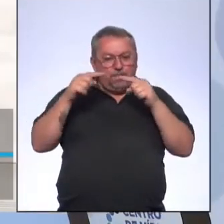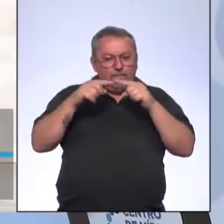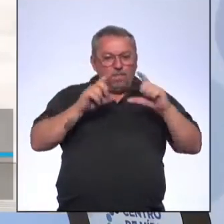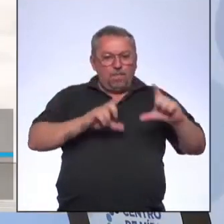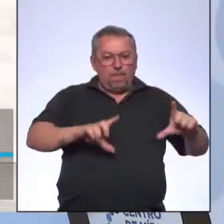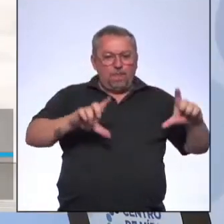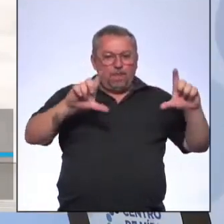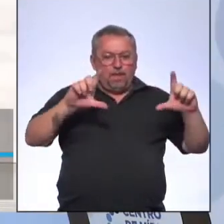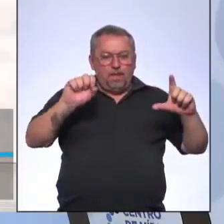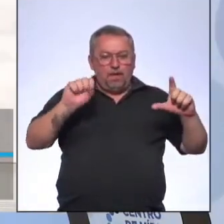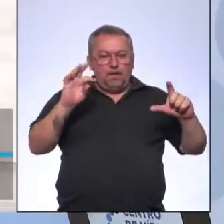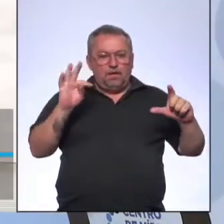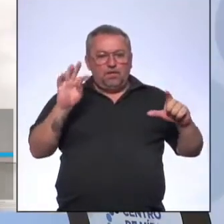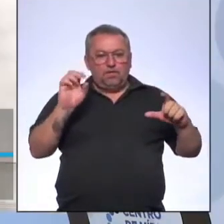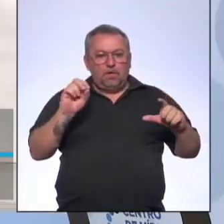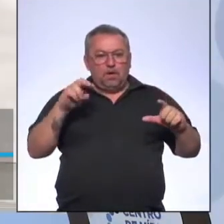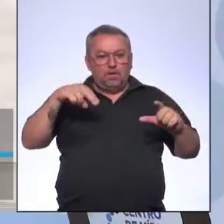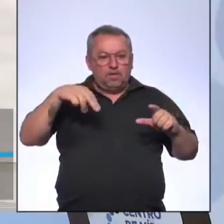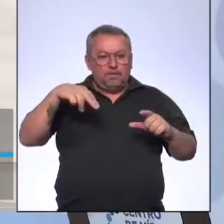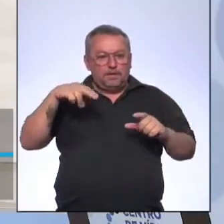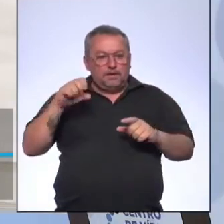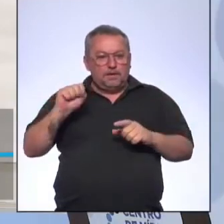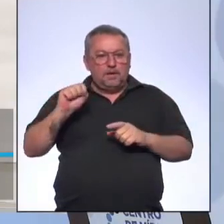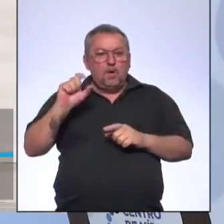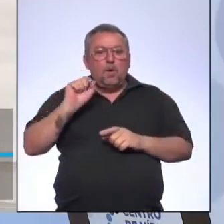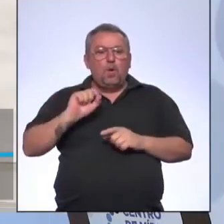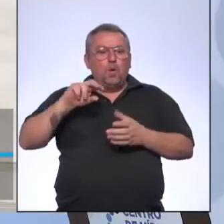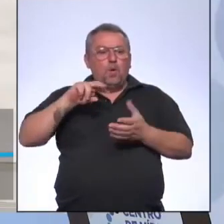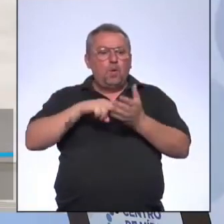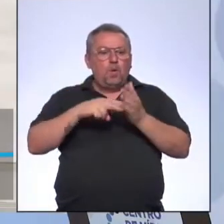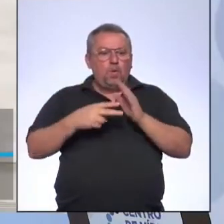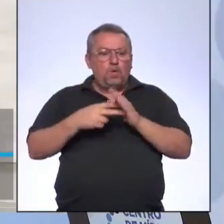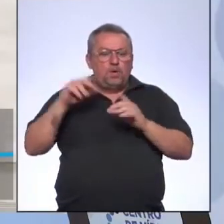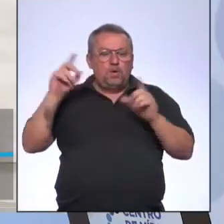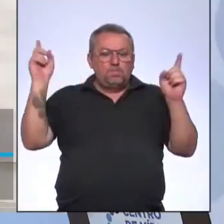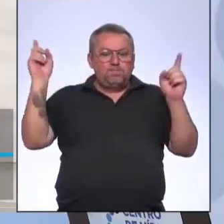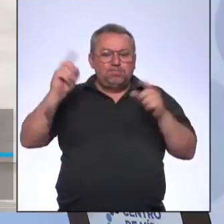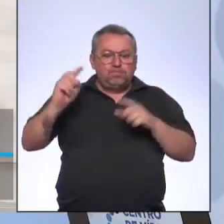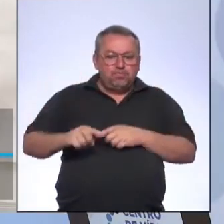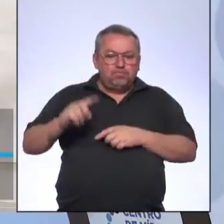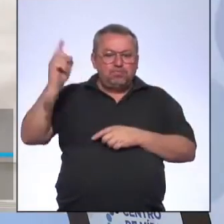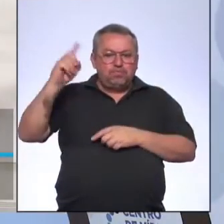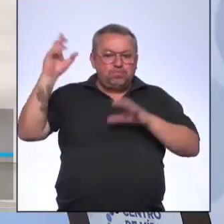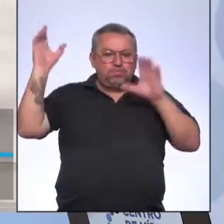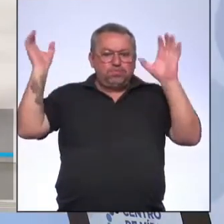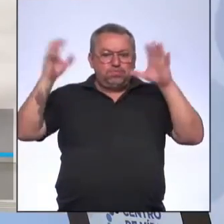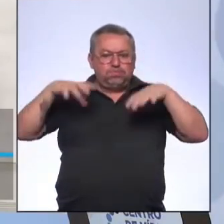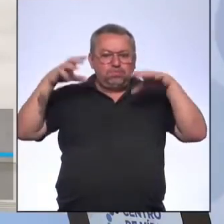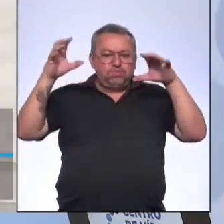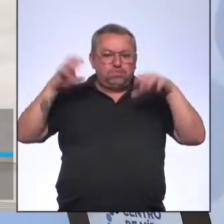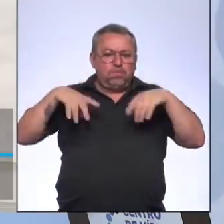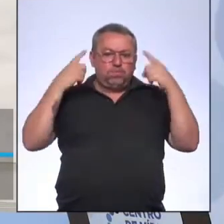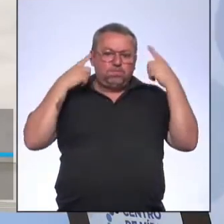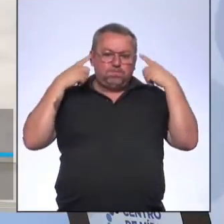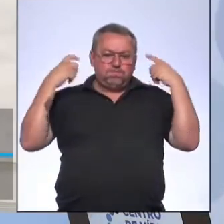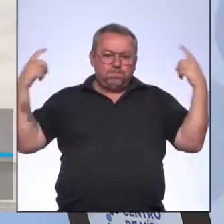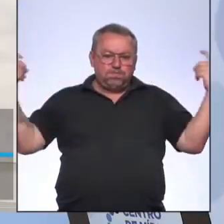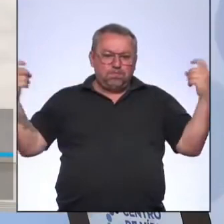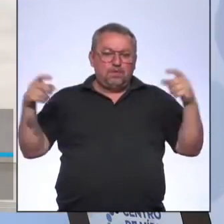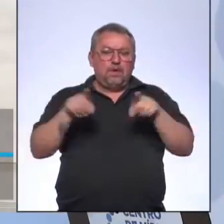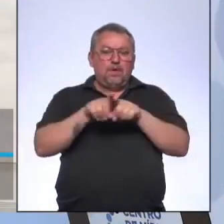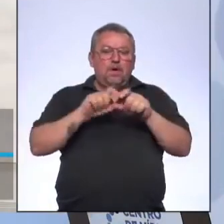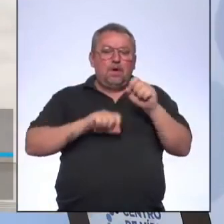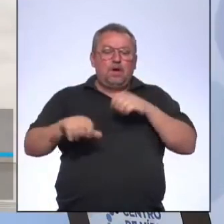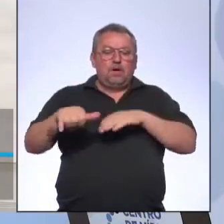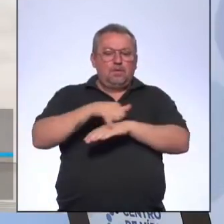imagem à palavra. Storms, o que é aquilo? Trovoada, né? Relâmpago. Assim. Então, o que é essa